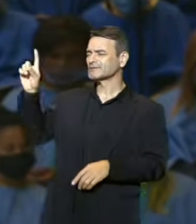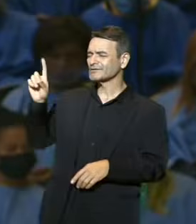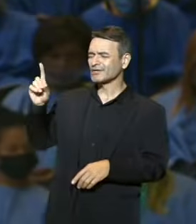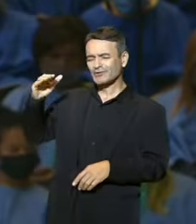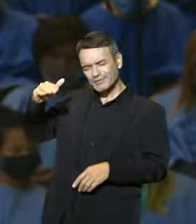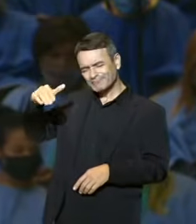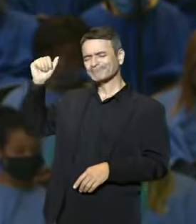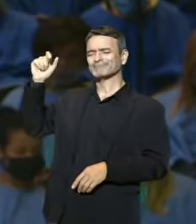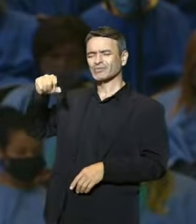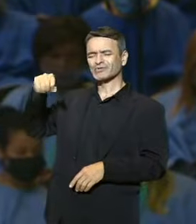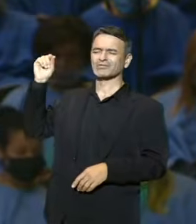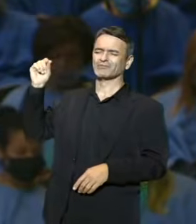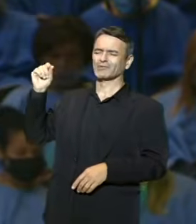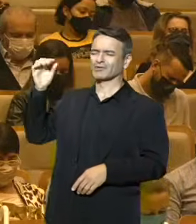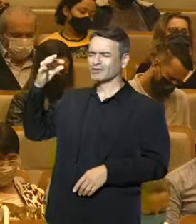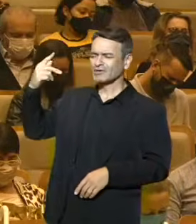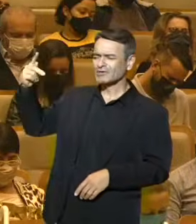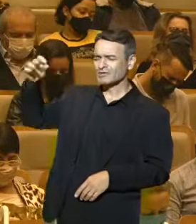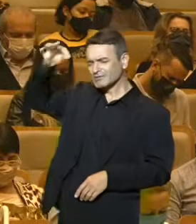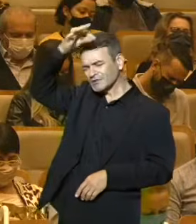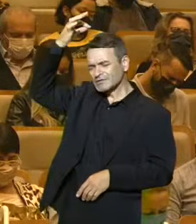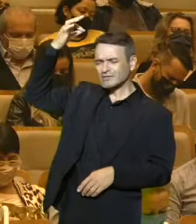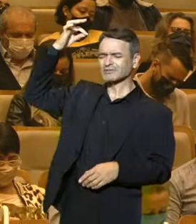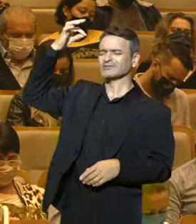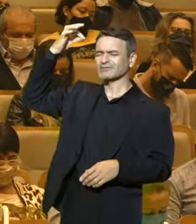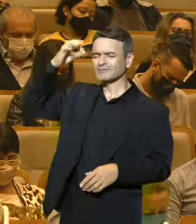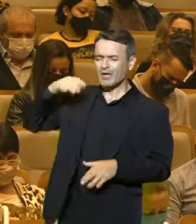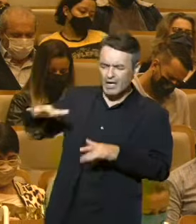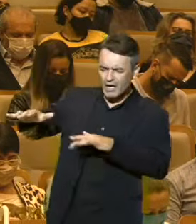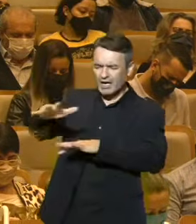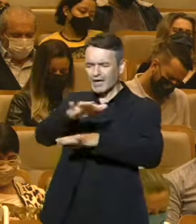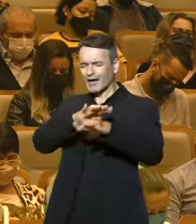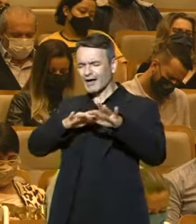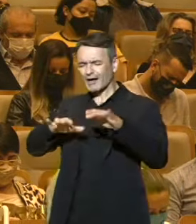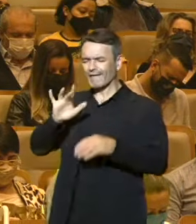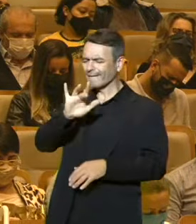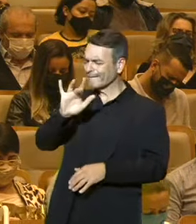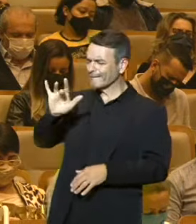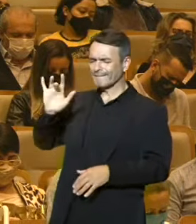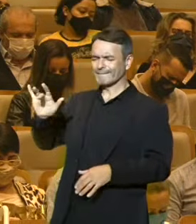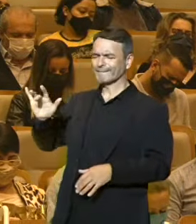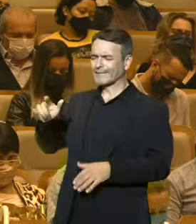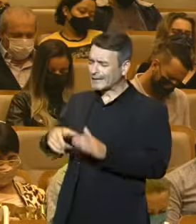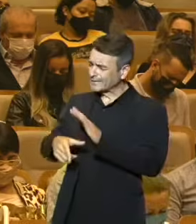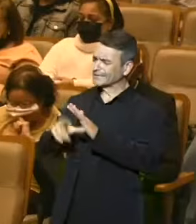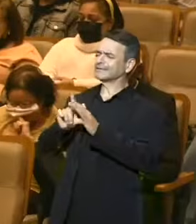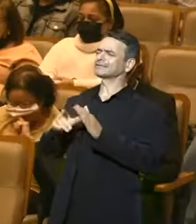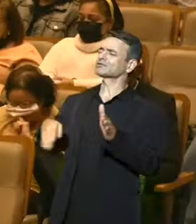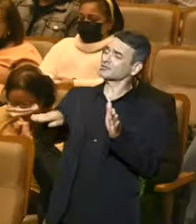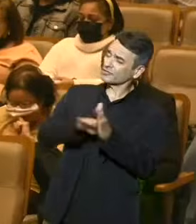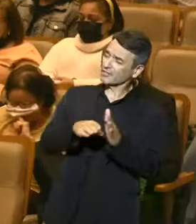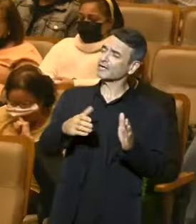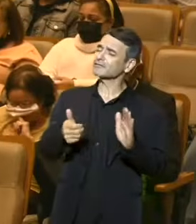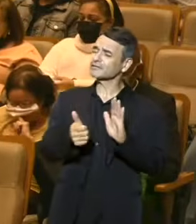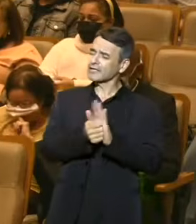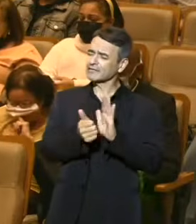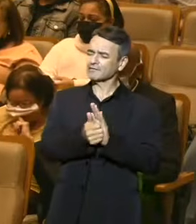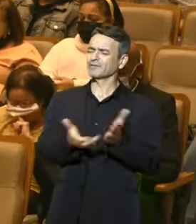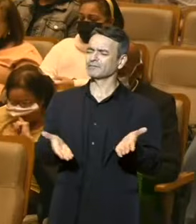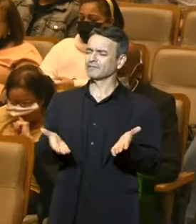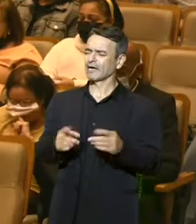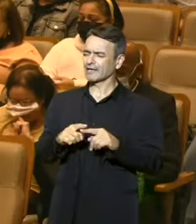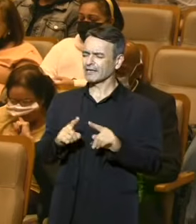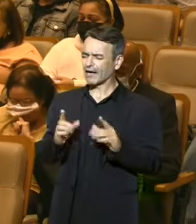está agindo em nós, antes mesmo de chegarmos a esse lugar. E agora, Deus, nós abrimos mente e coração